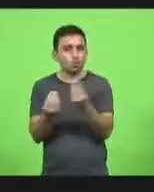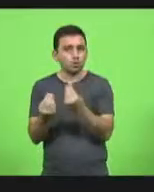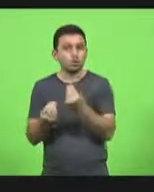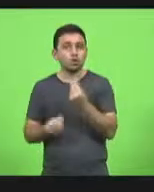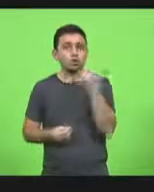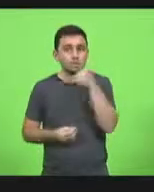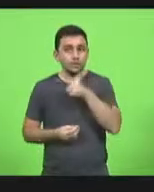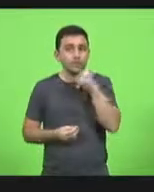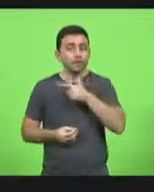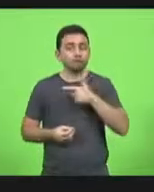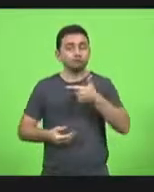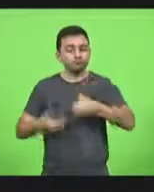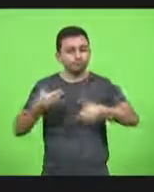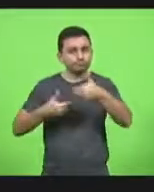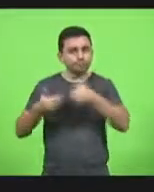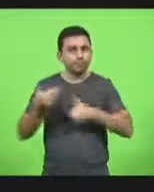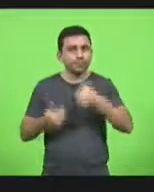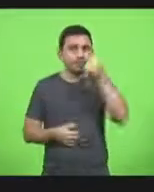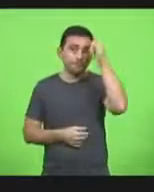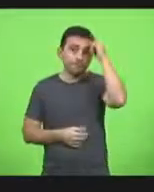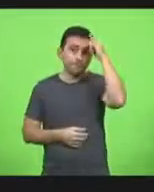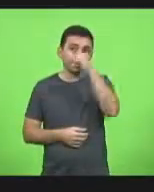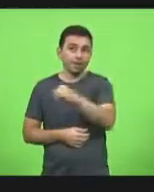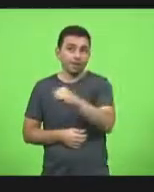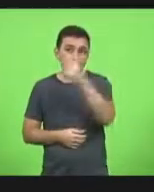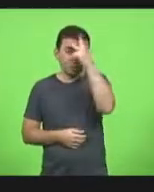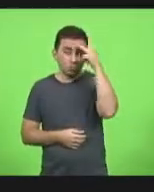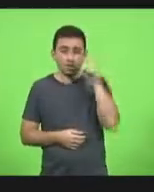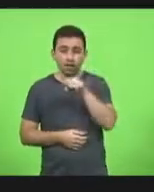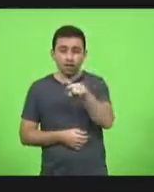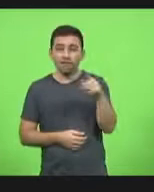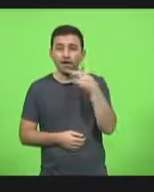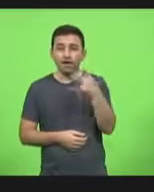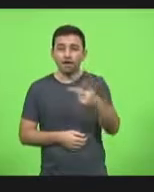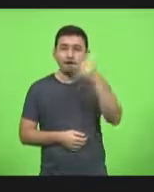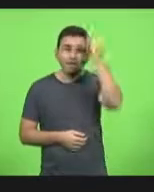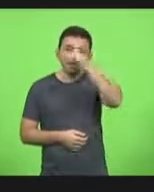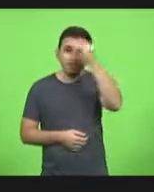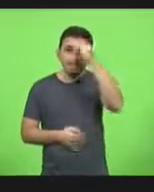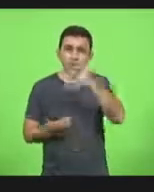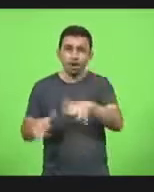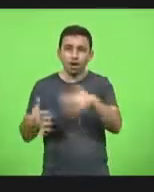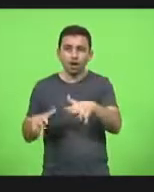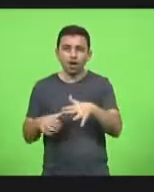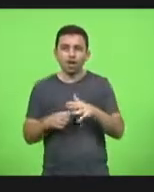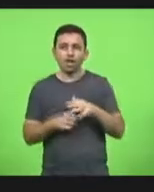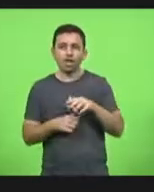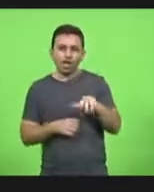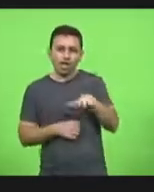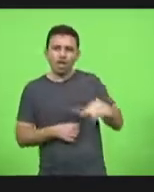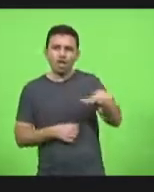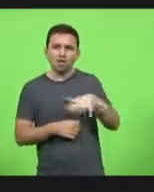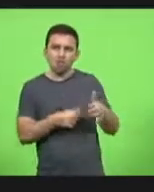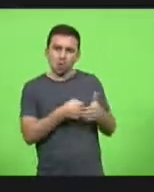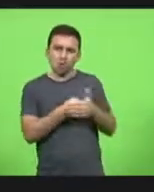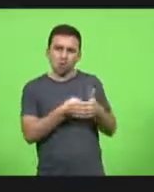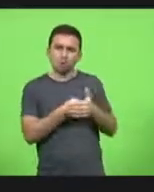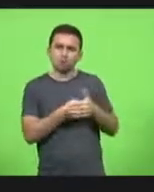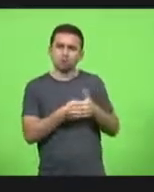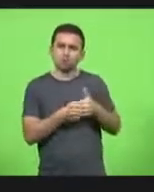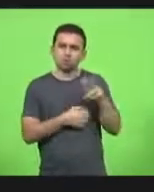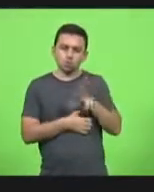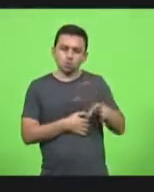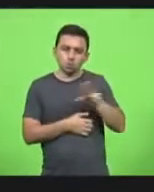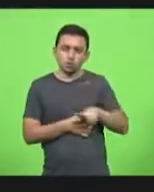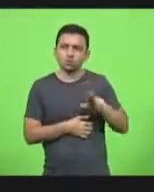o tratamento precoce, muitas pessoas que dizem que são contra o tratamento precoce, às escuras, escondidas em casa, toma ivermectina,